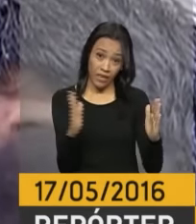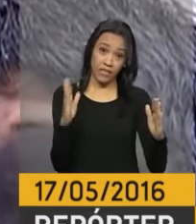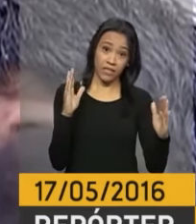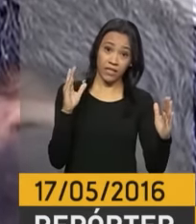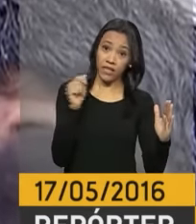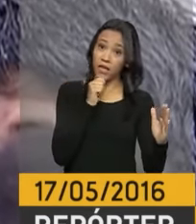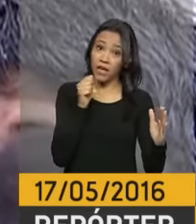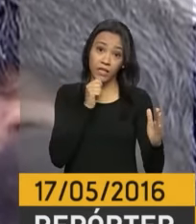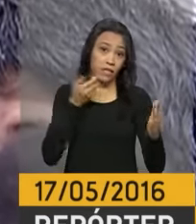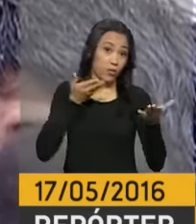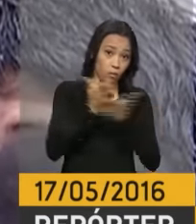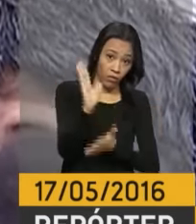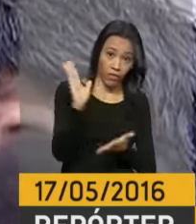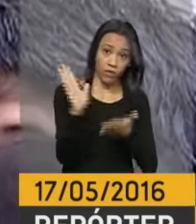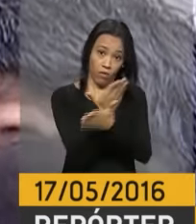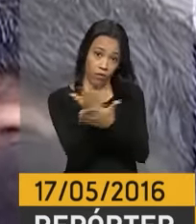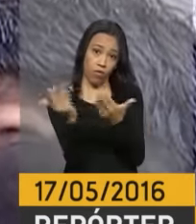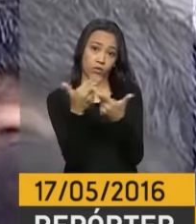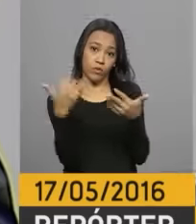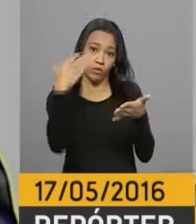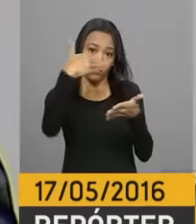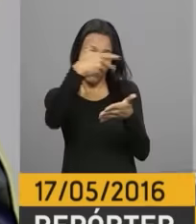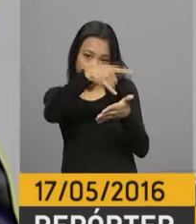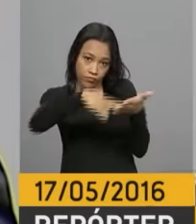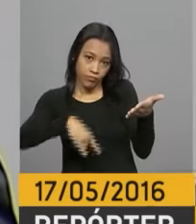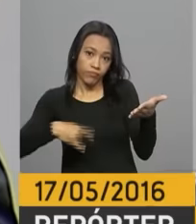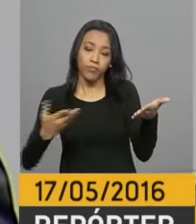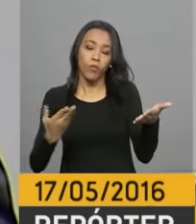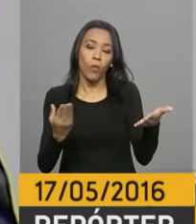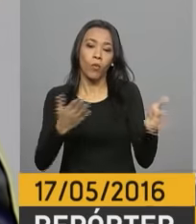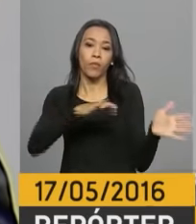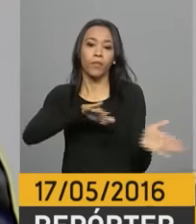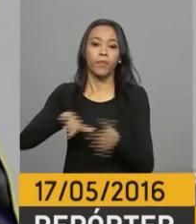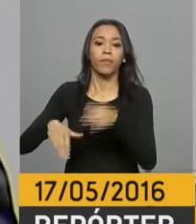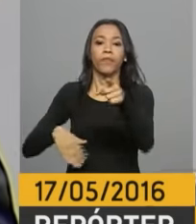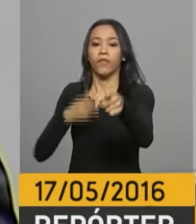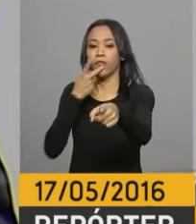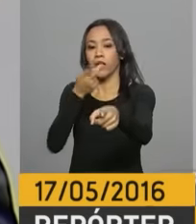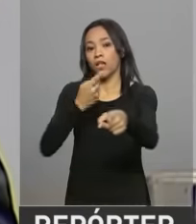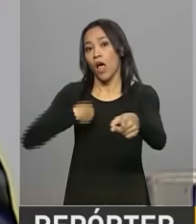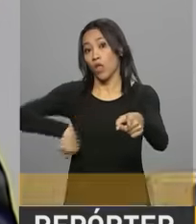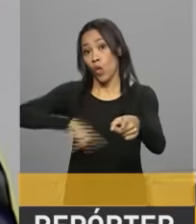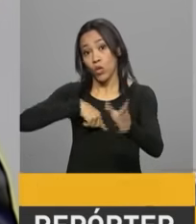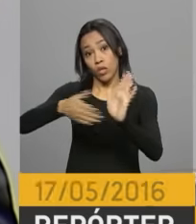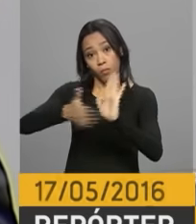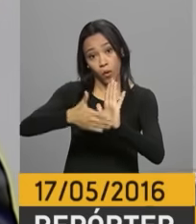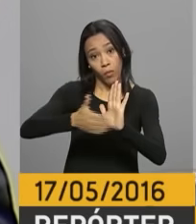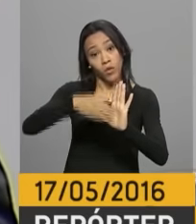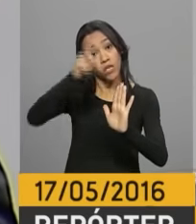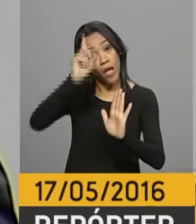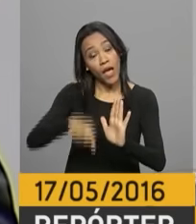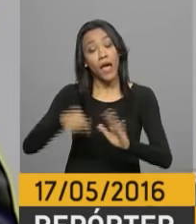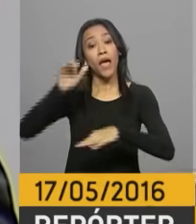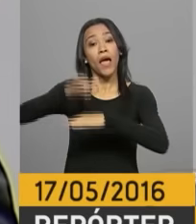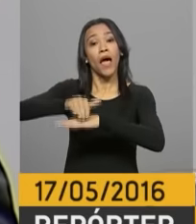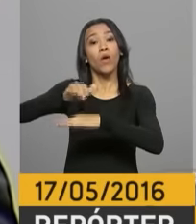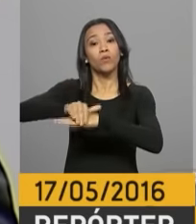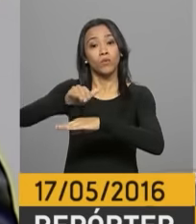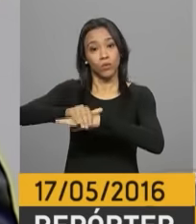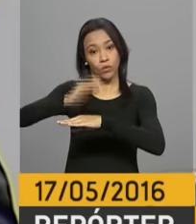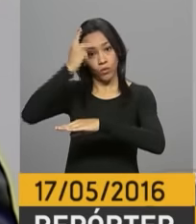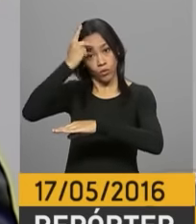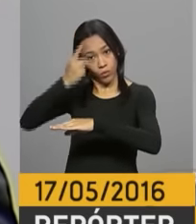não é aprovada? Bom, exatamente a nossa proposta é de autonomia técnica de decisão, que significa